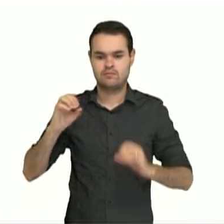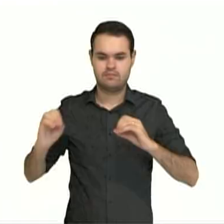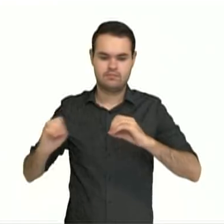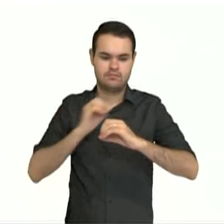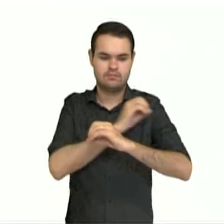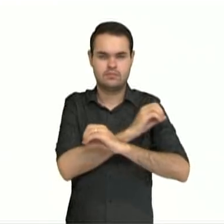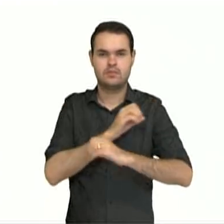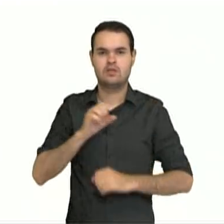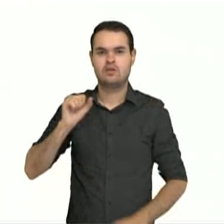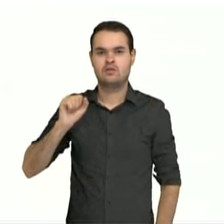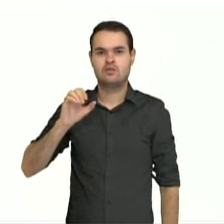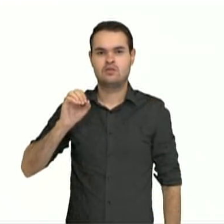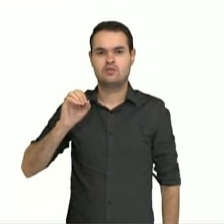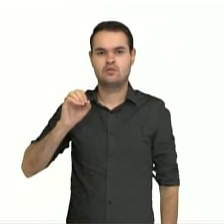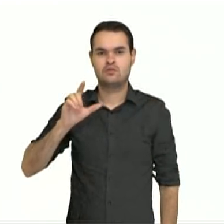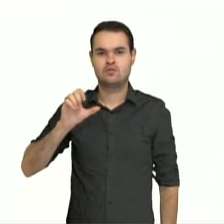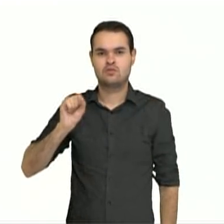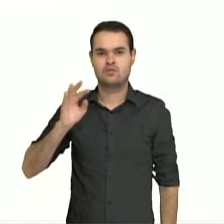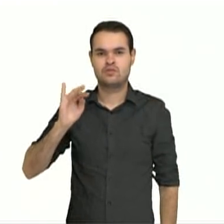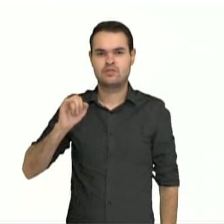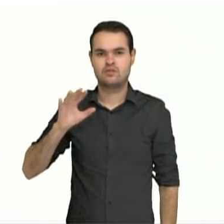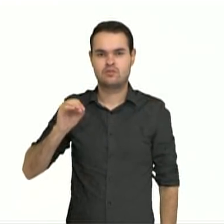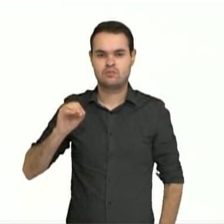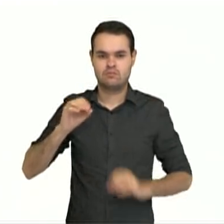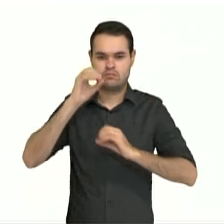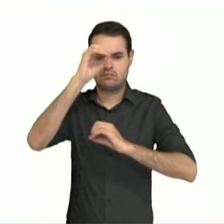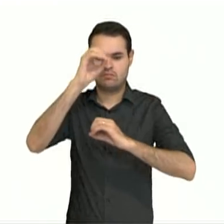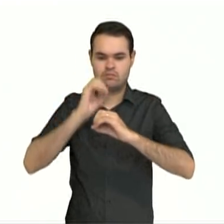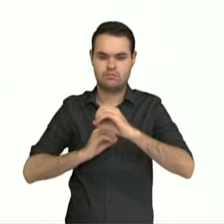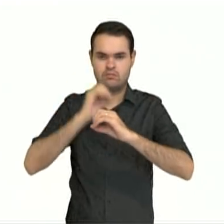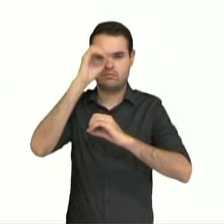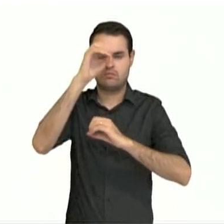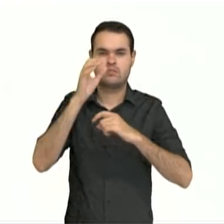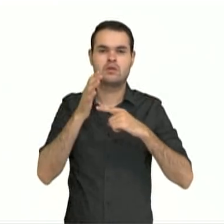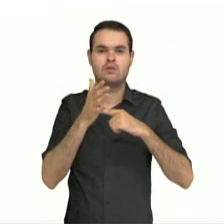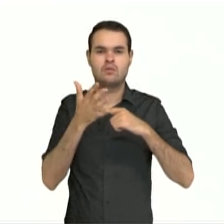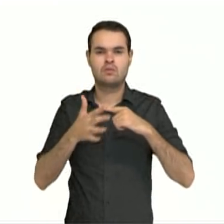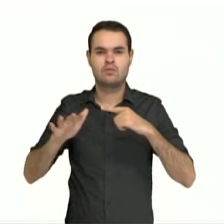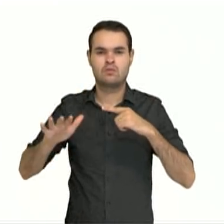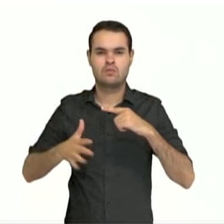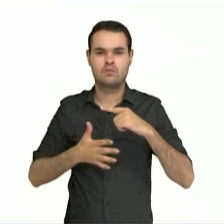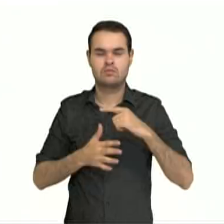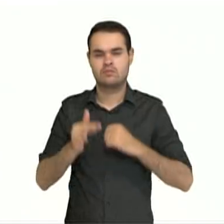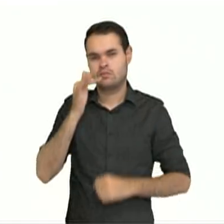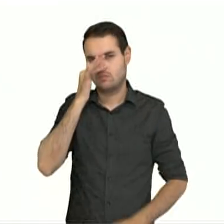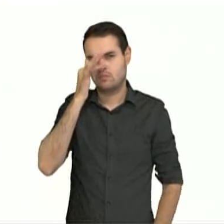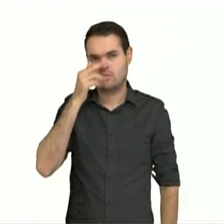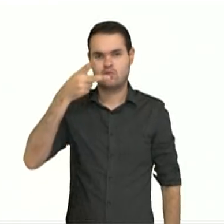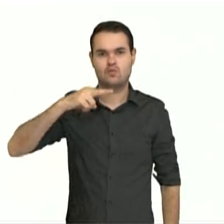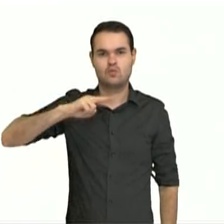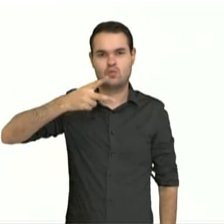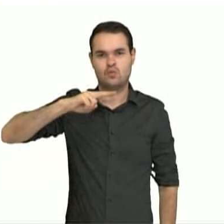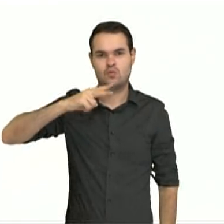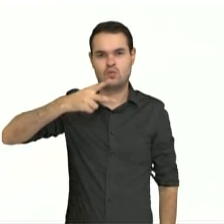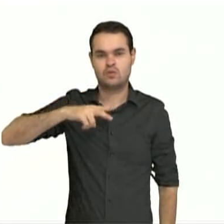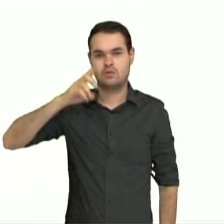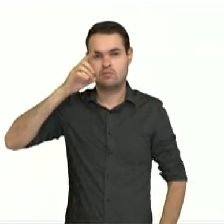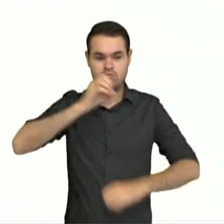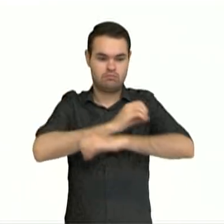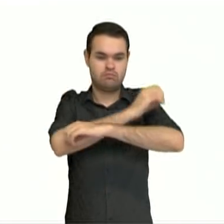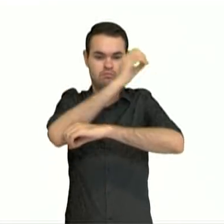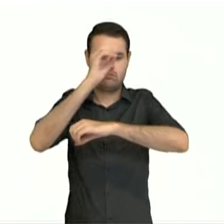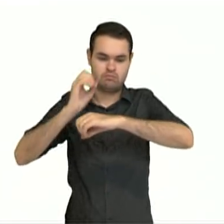são de primavera e de outono, certo? Equinócio quer dizer dia e noite do mesmo